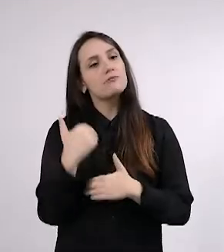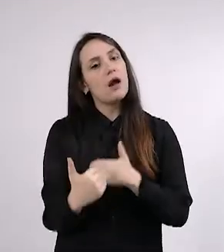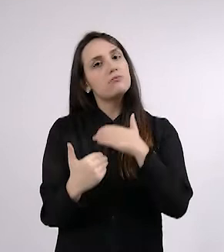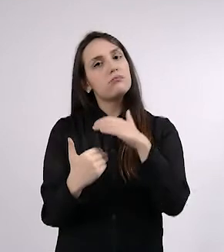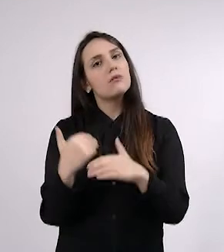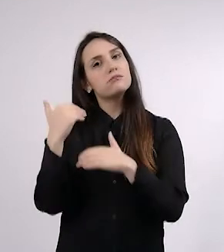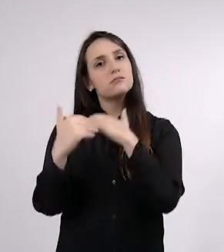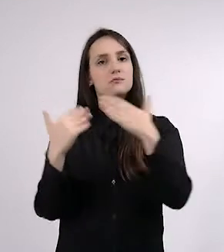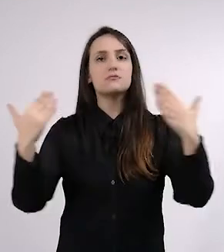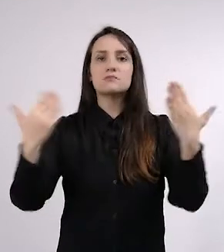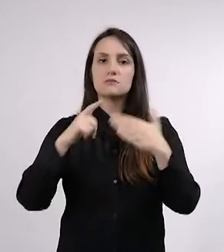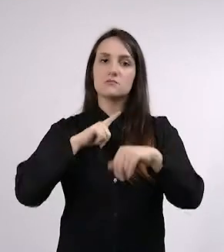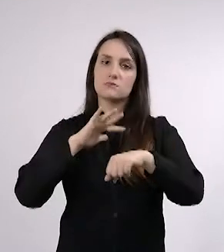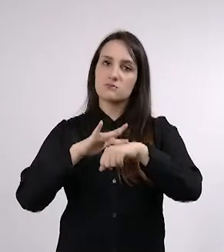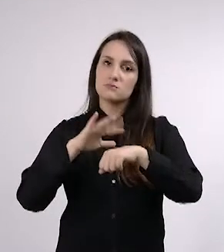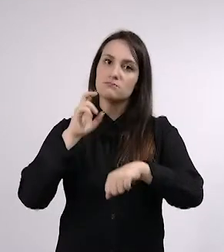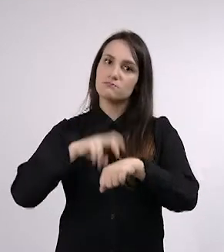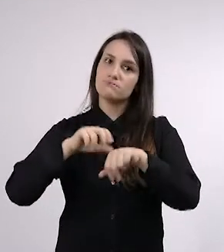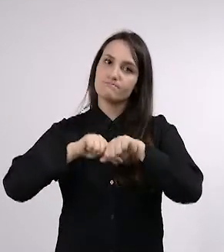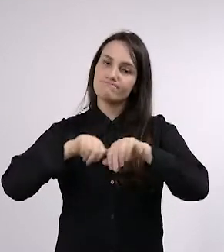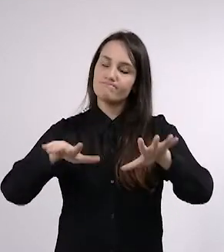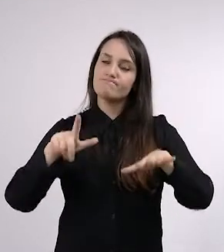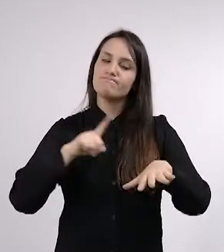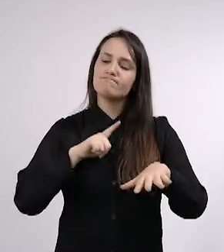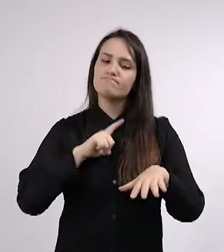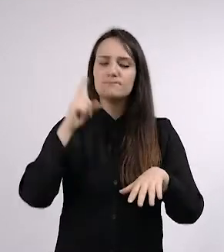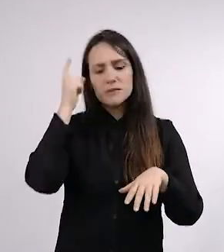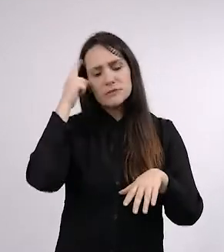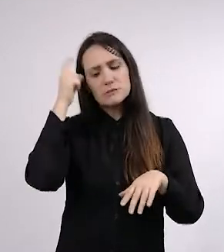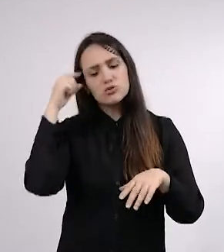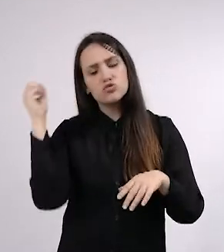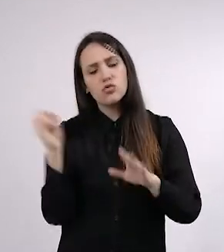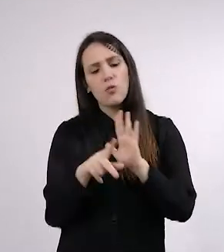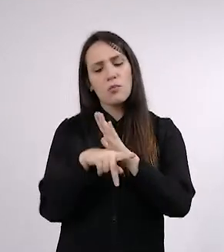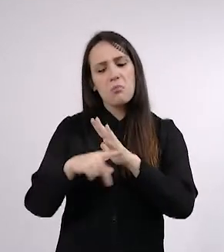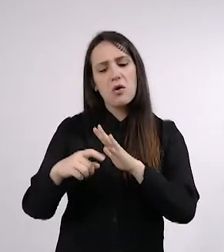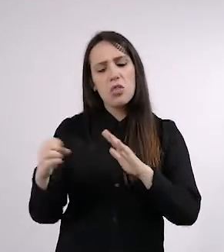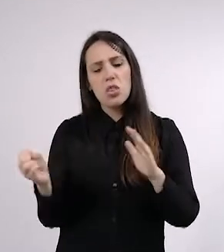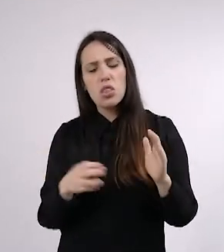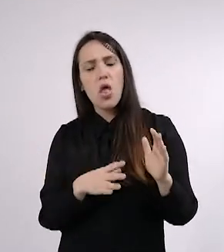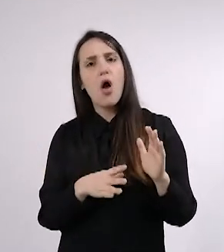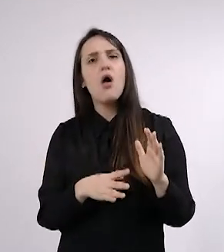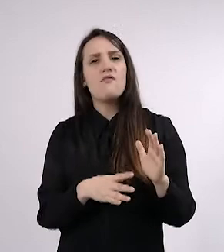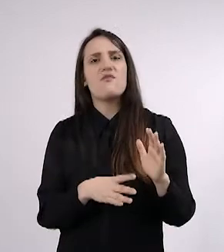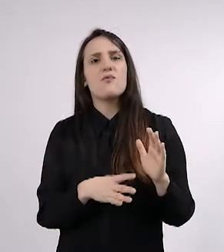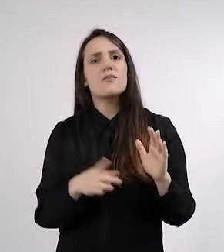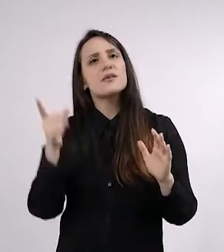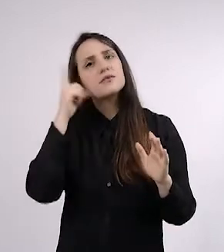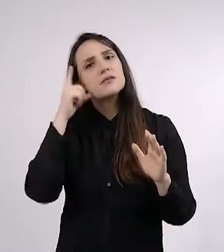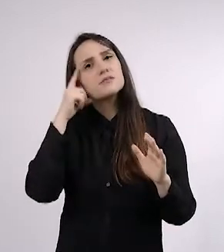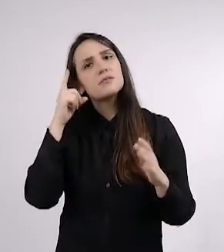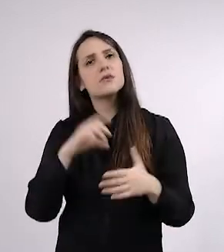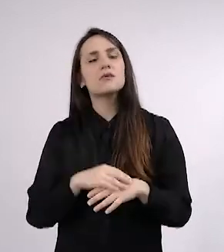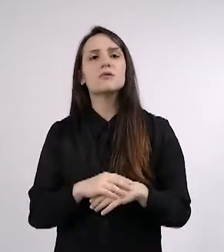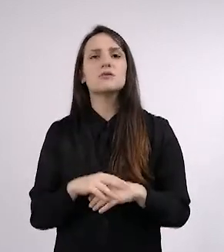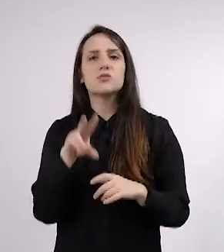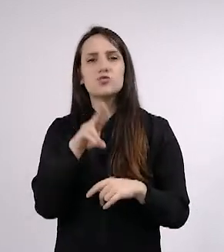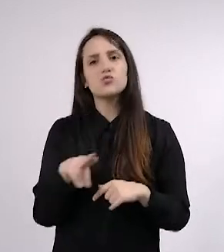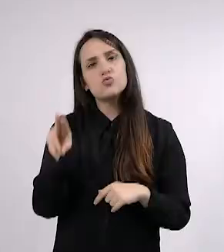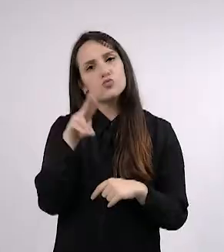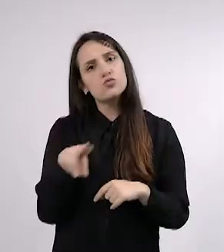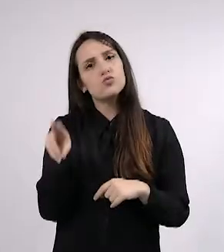dessa pandemia, um novo olhar para essa questão da inovação tecnológica, para essa utilização